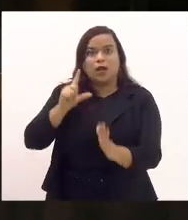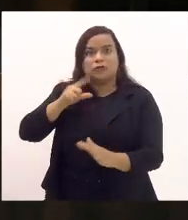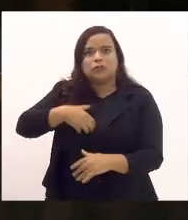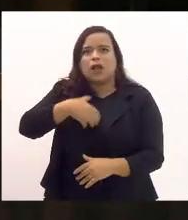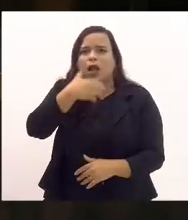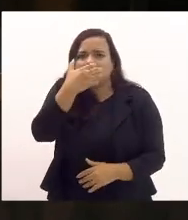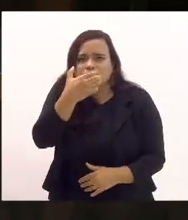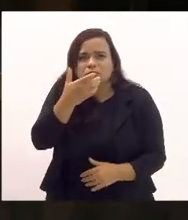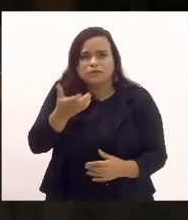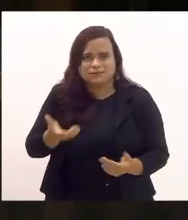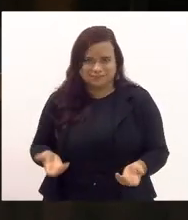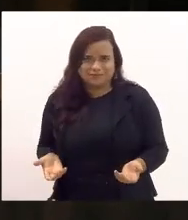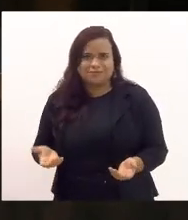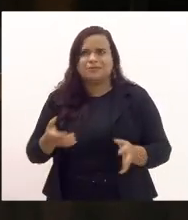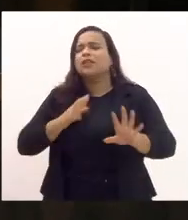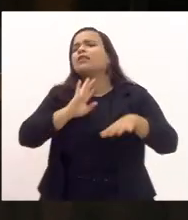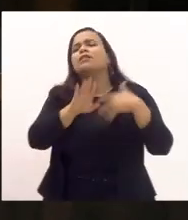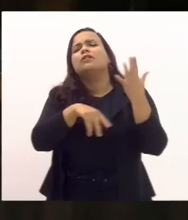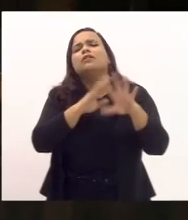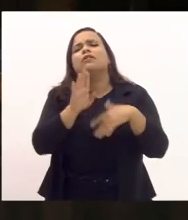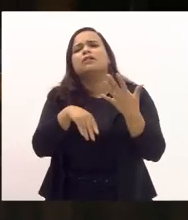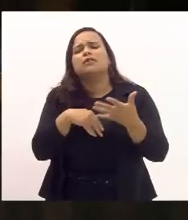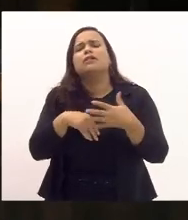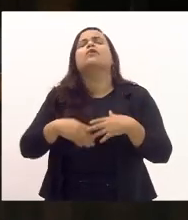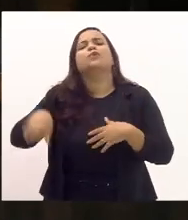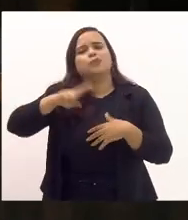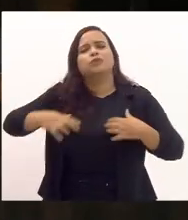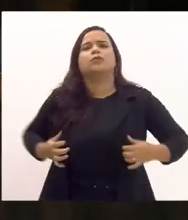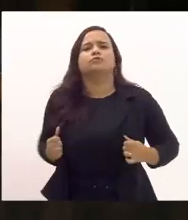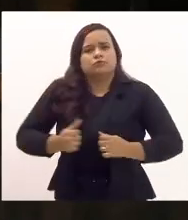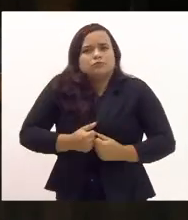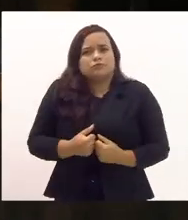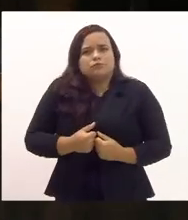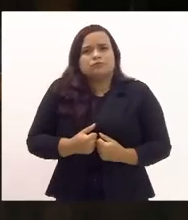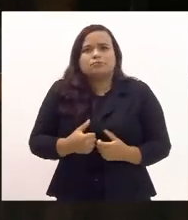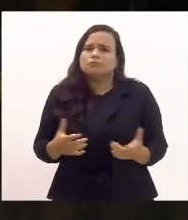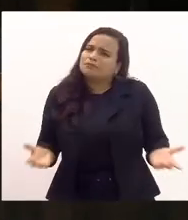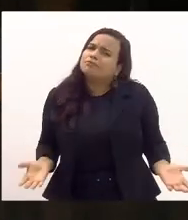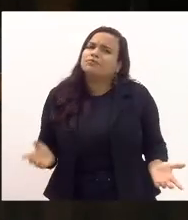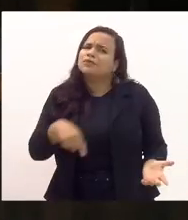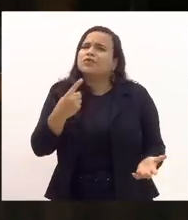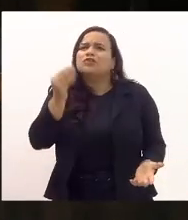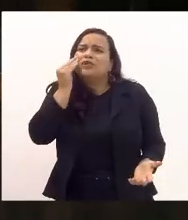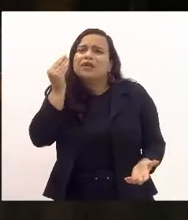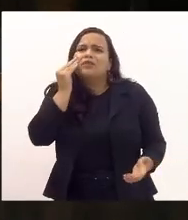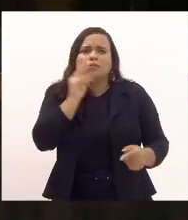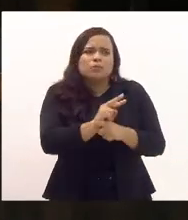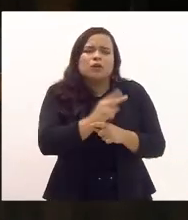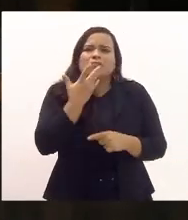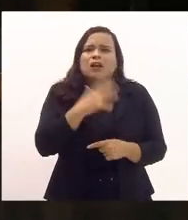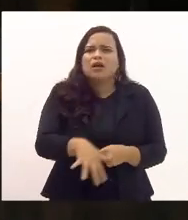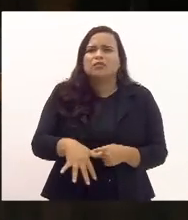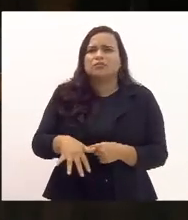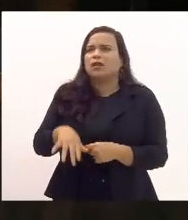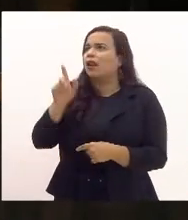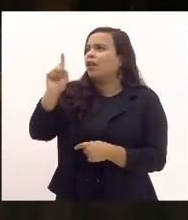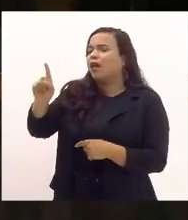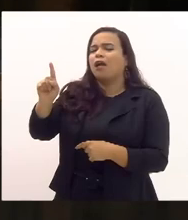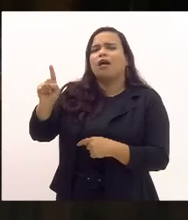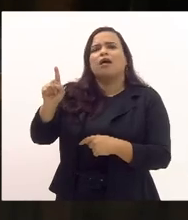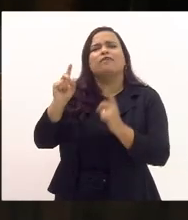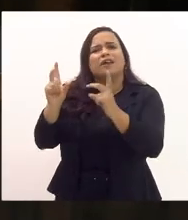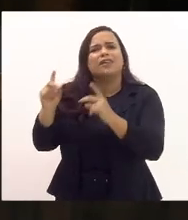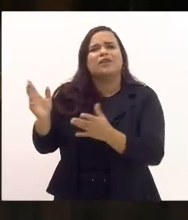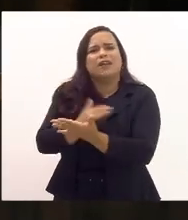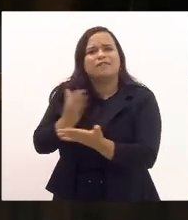proibido EA gente vive o tempo inteiro tentando proteger as nossas crianças com banca de revista com que já